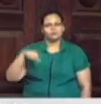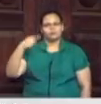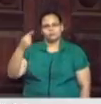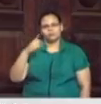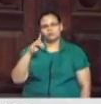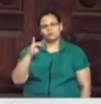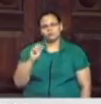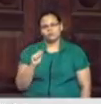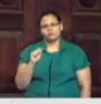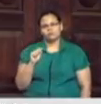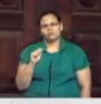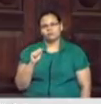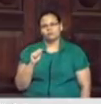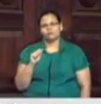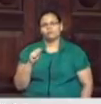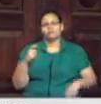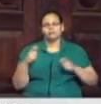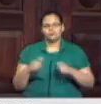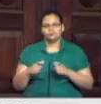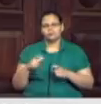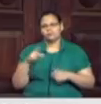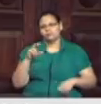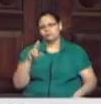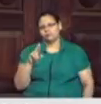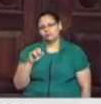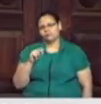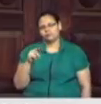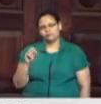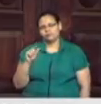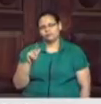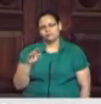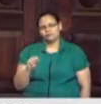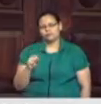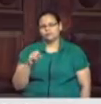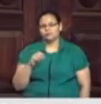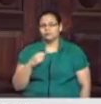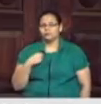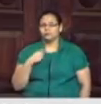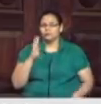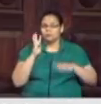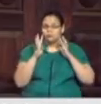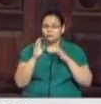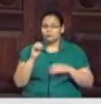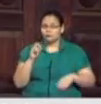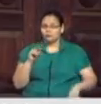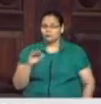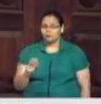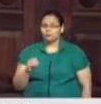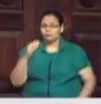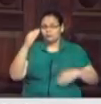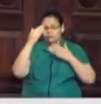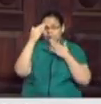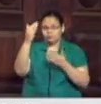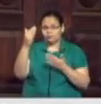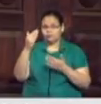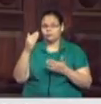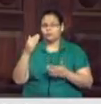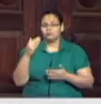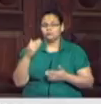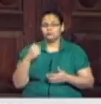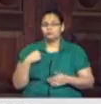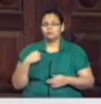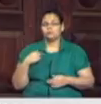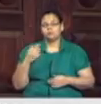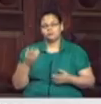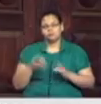definir, na região dos Lagos. Ouço com atenção o deputado Osório. Deputado Valdec Carneiro, obrigado por conceder-se